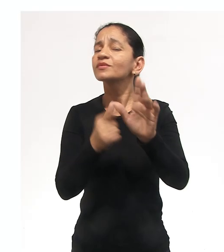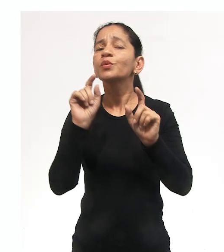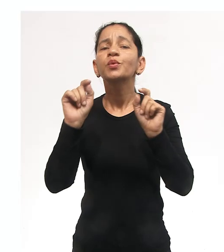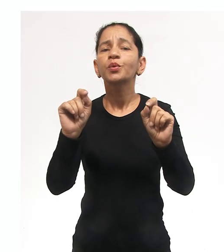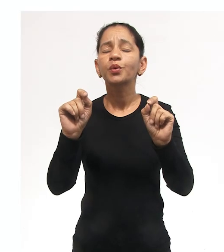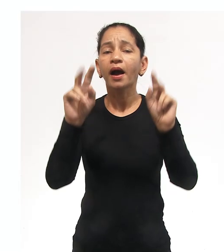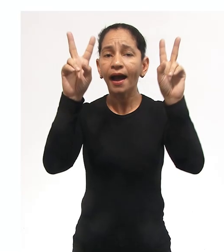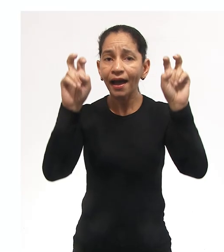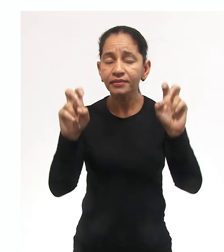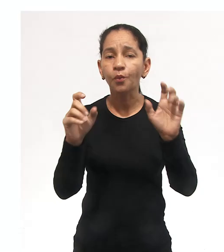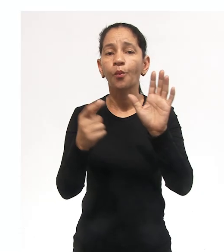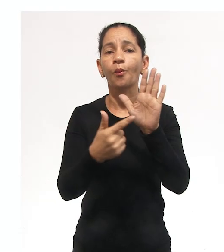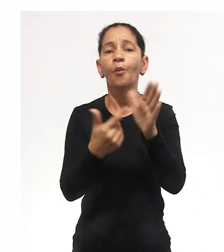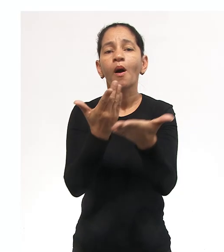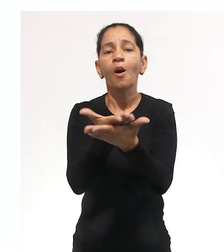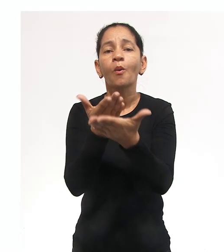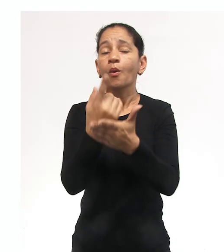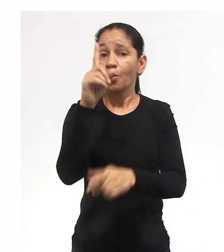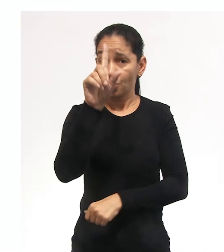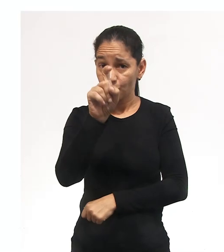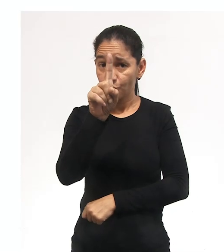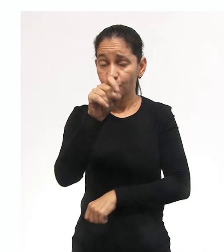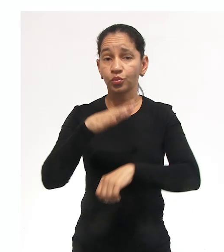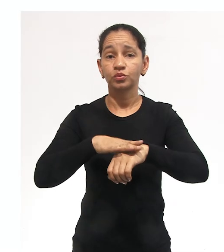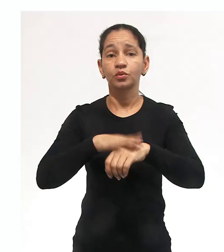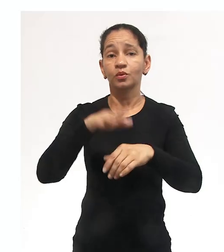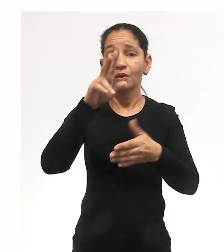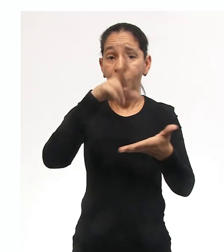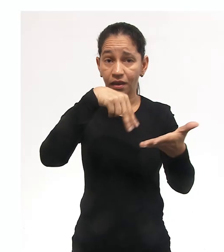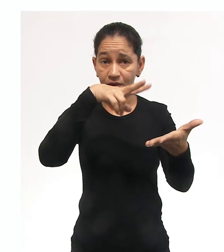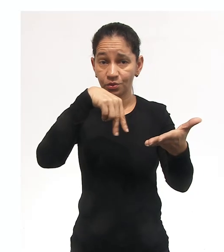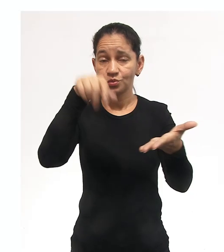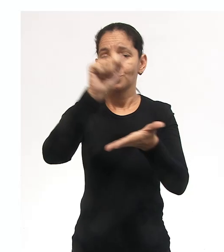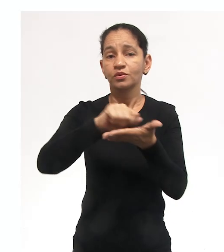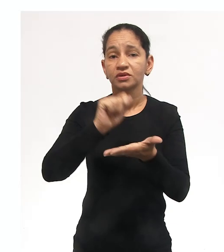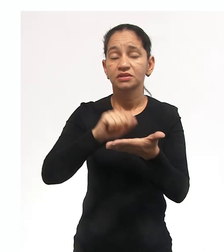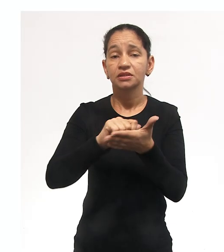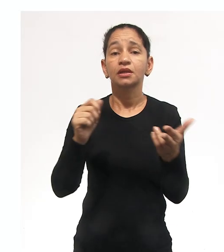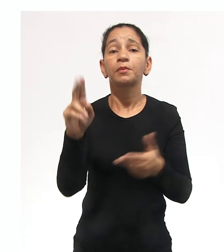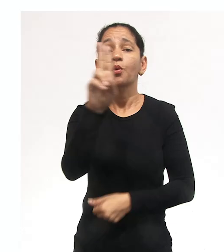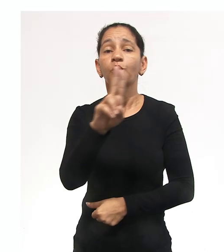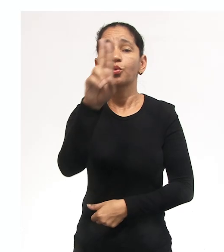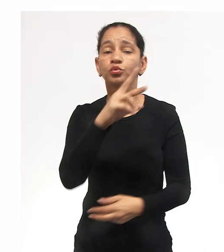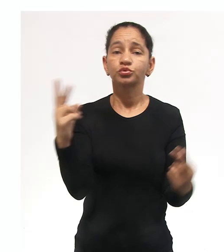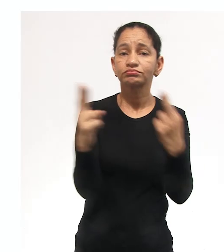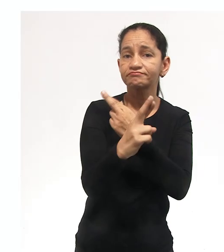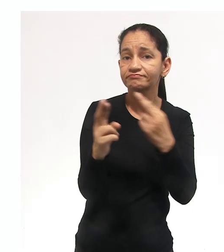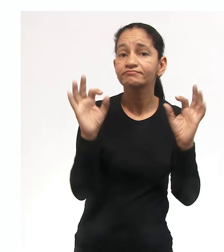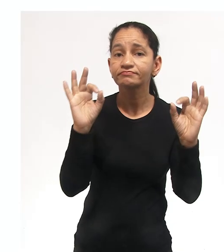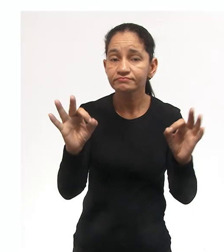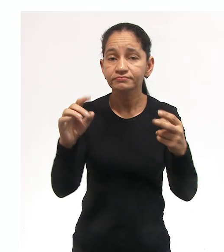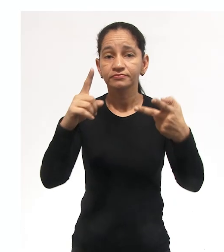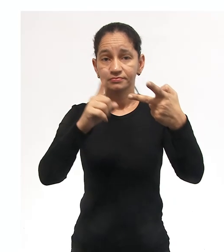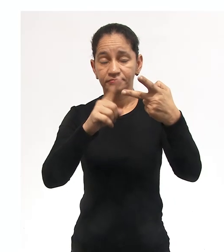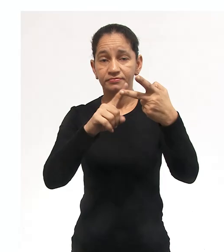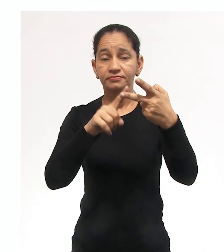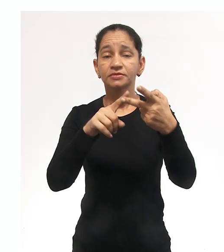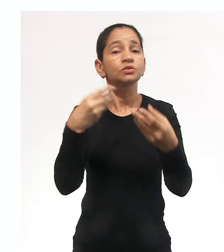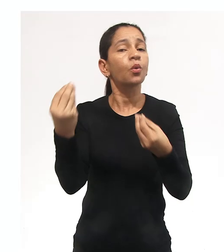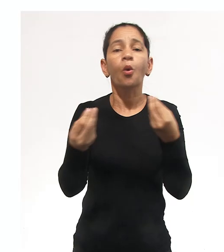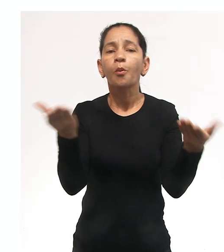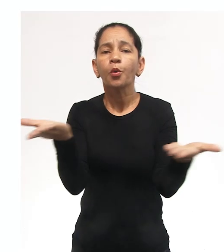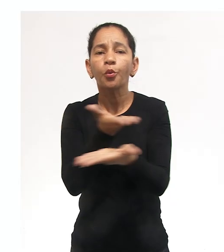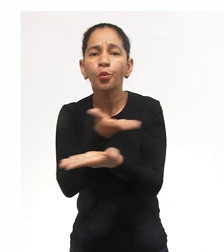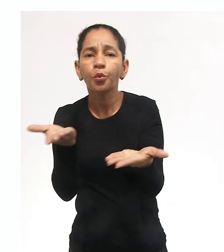Breve exposição sobre cada aula. A aula 1 terá o tema Leitura Escrita como Práticas Sociais. A aula 2,